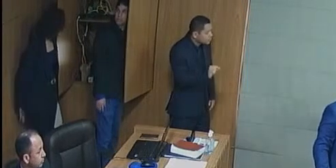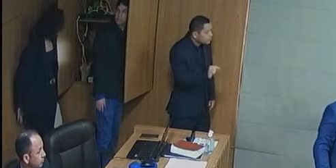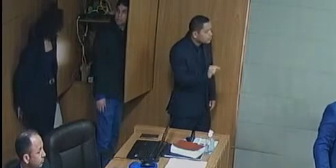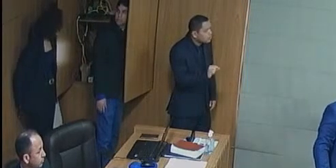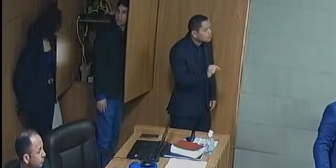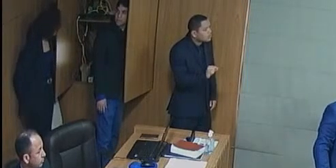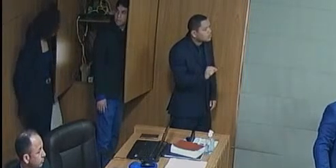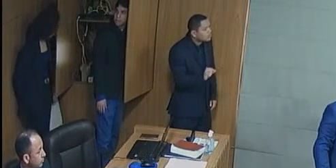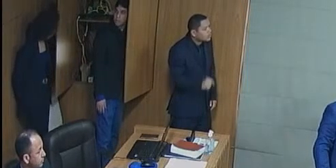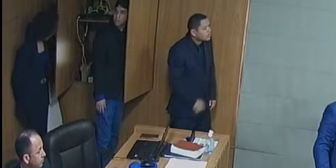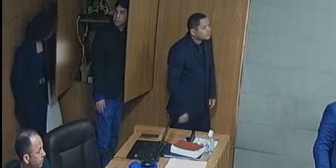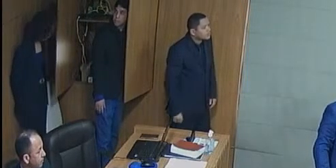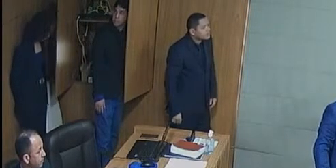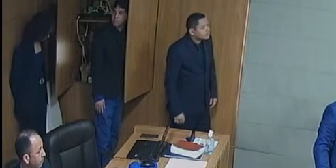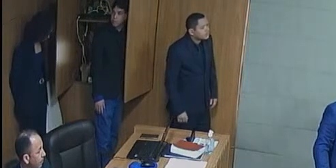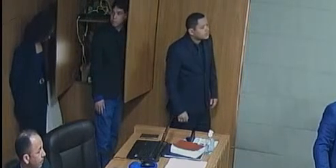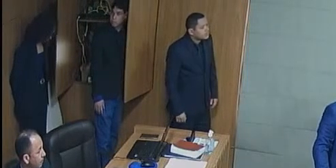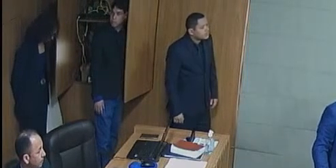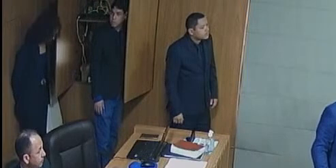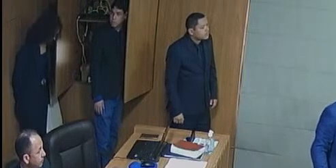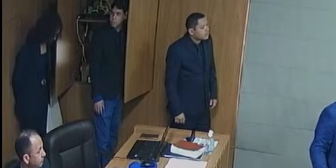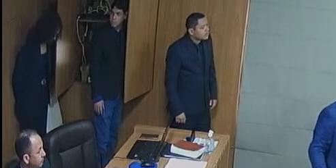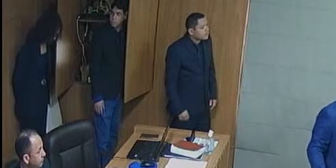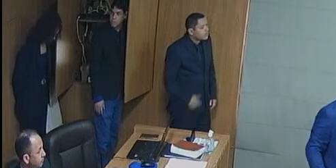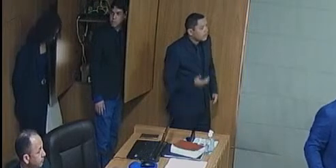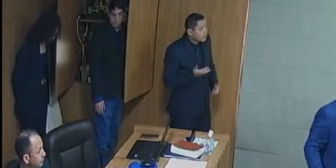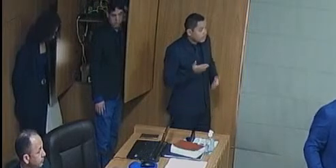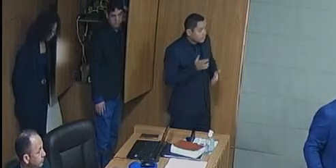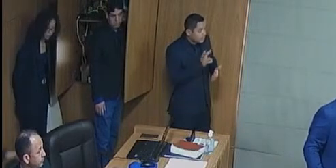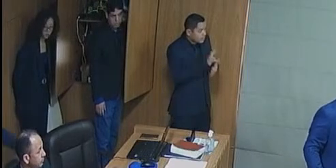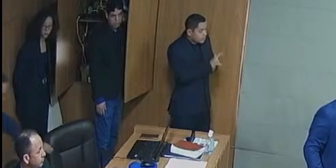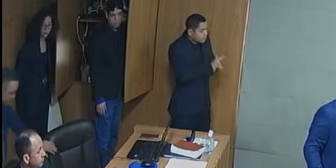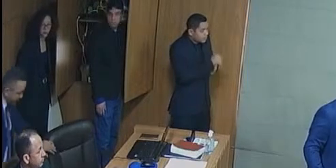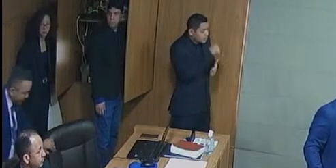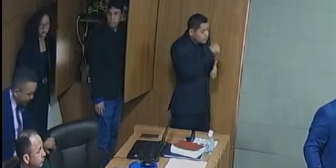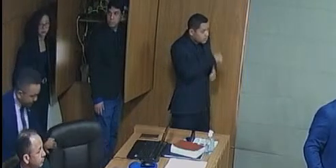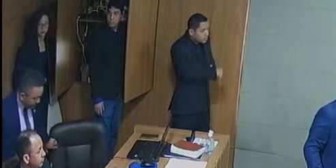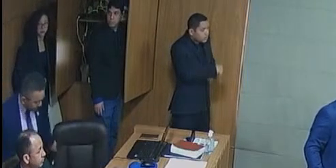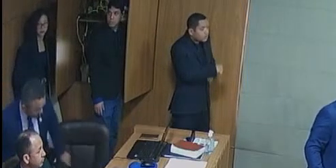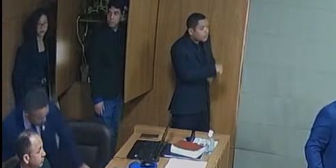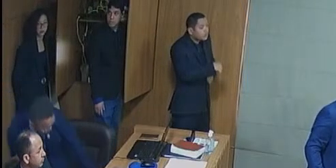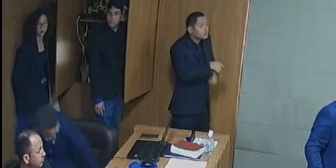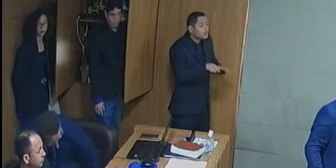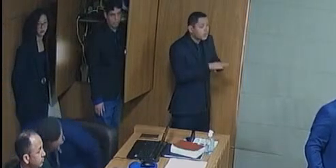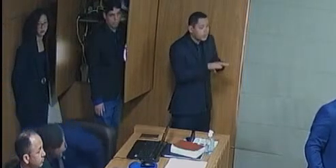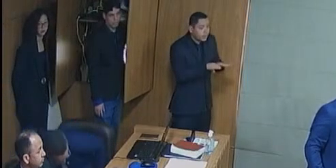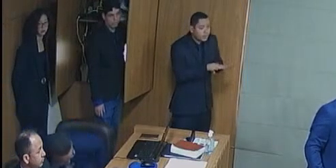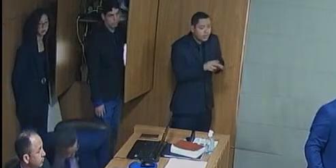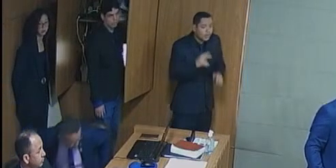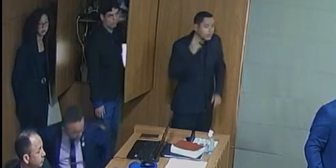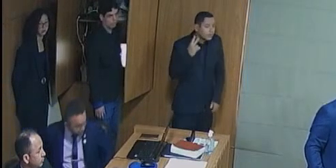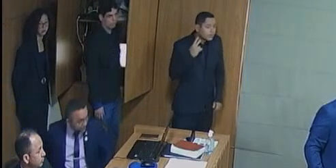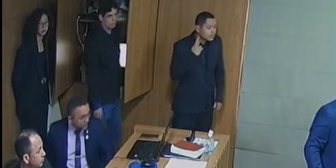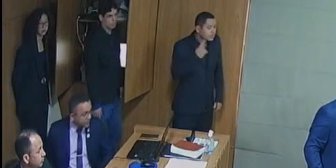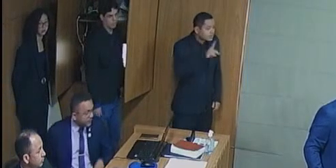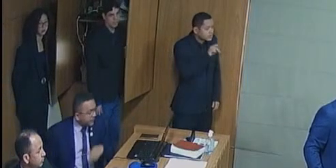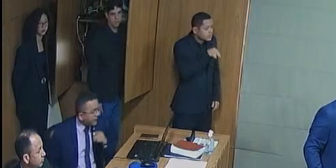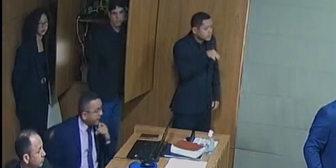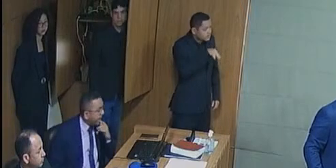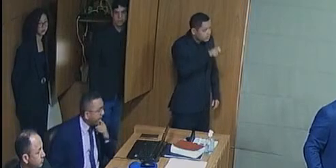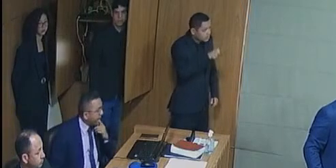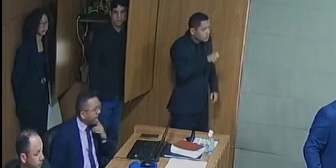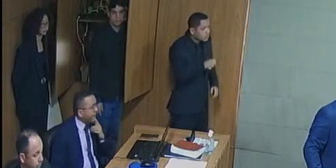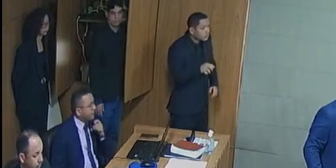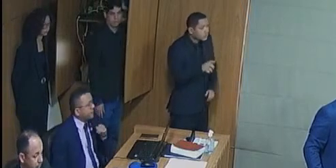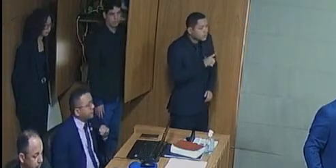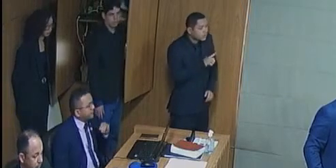procur desta da nesta nesta promotoria do do Procurador do promotor Zanon toda a condução